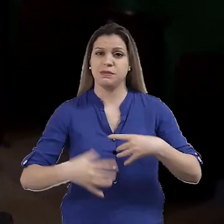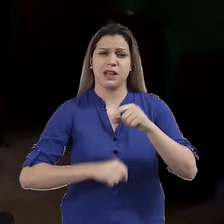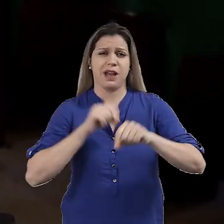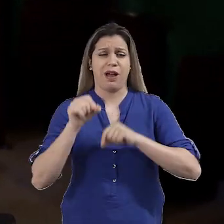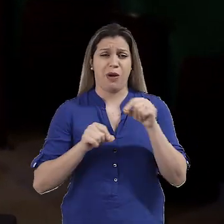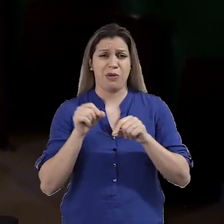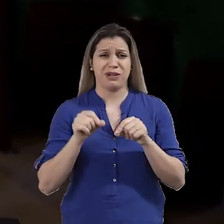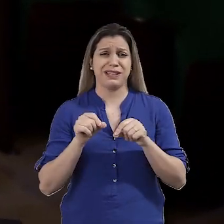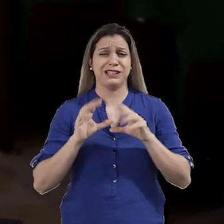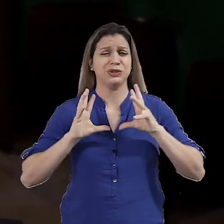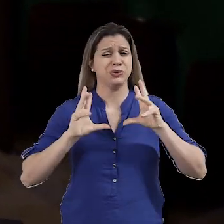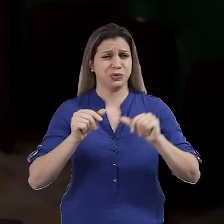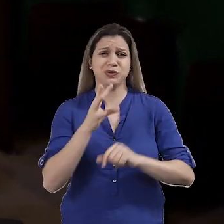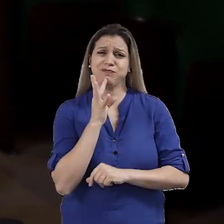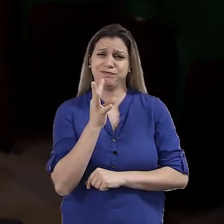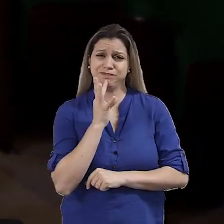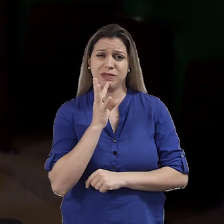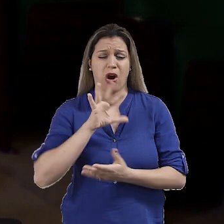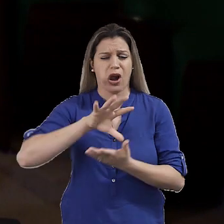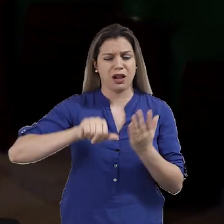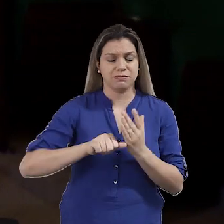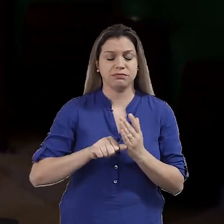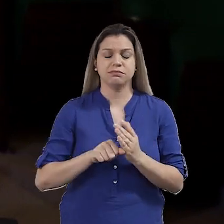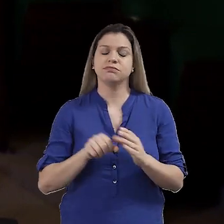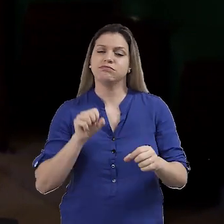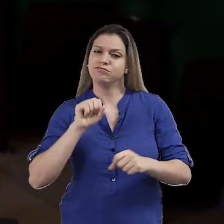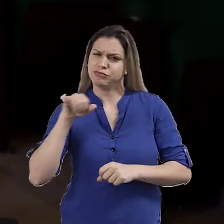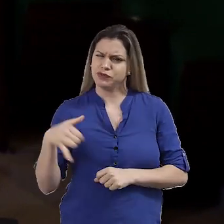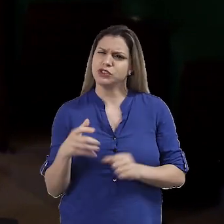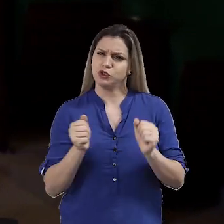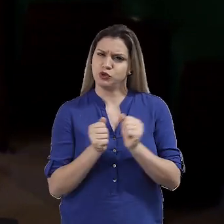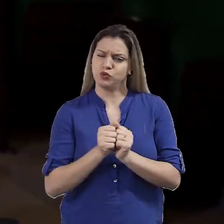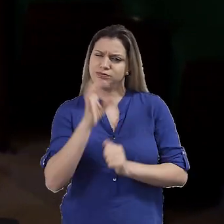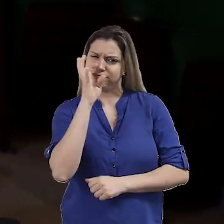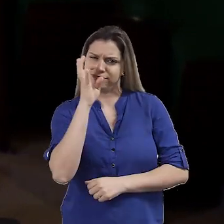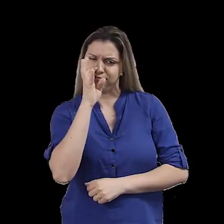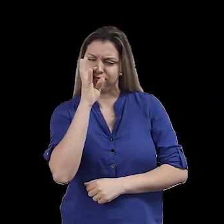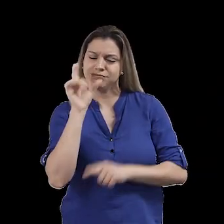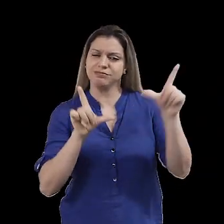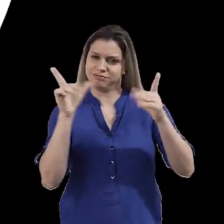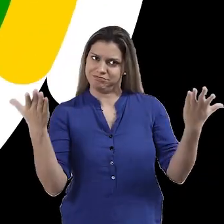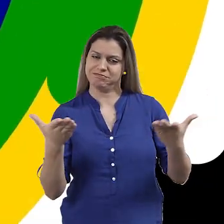todos nós, a corrupção. Fique com a gente, pois o programa de hoje já está no ar.